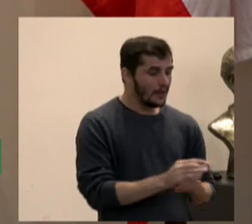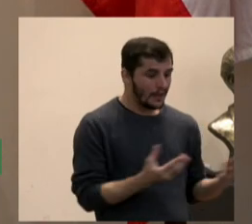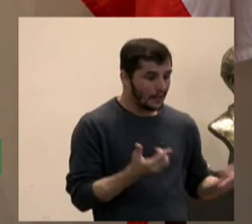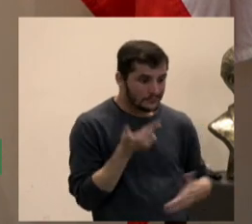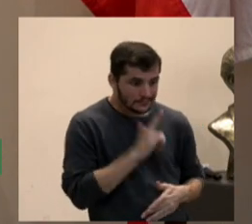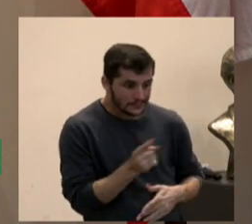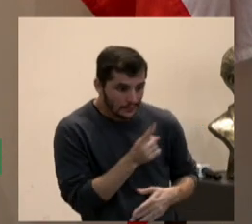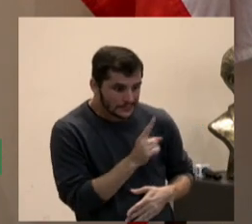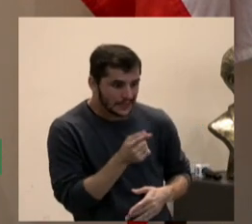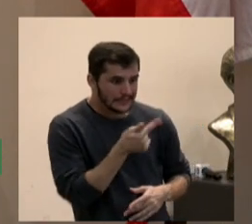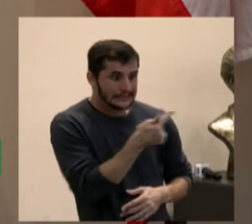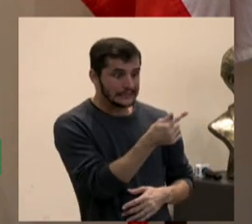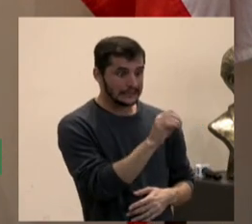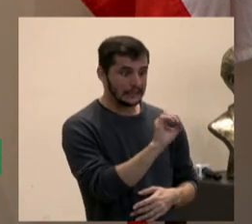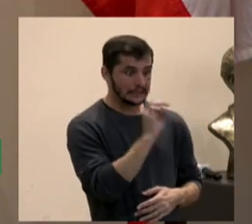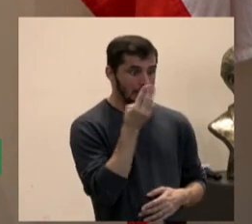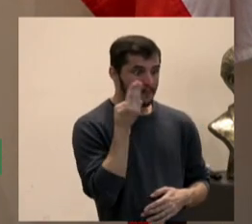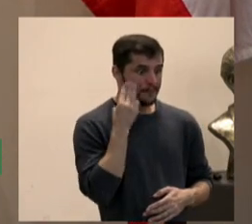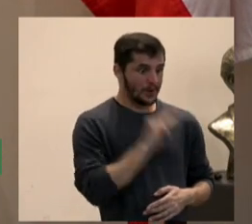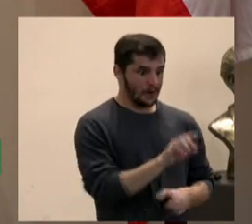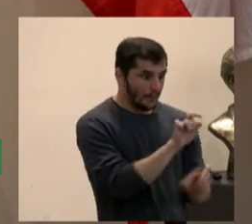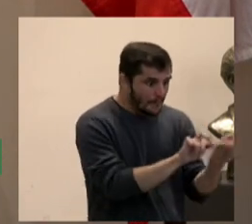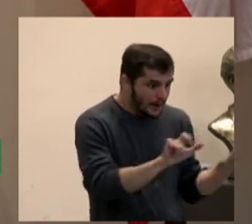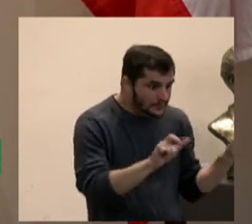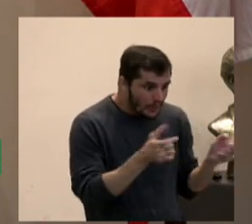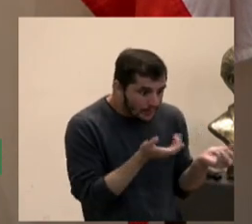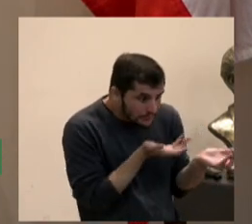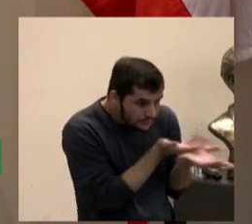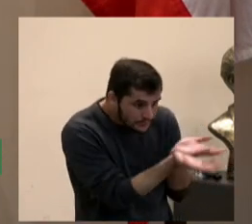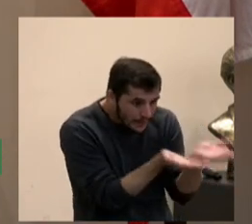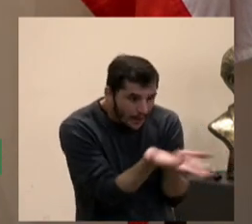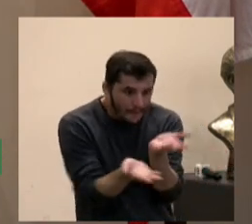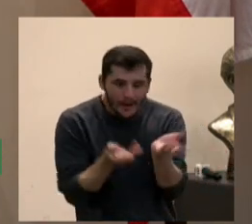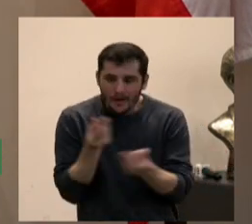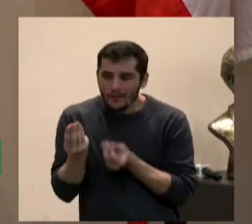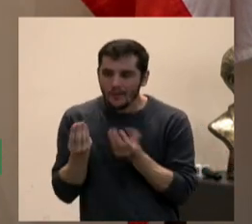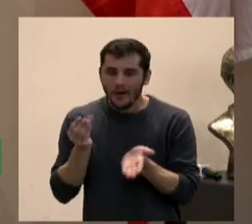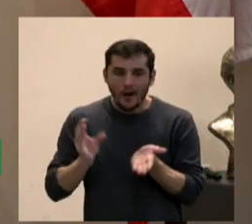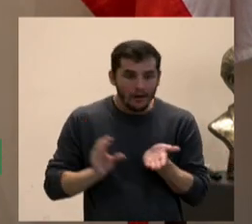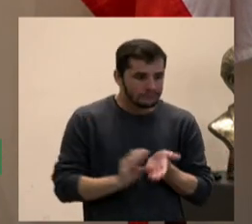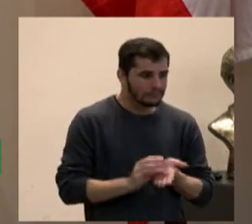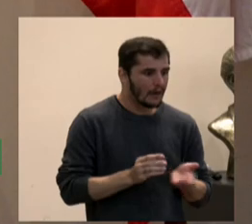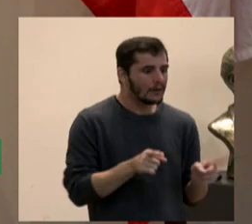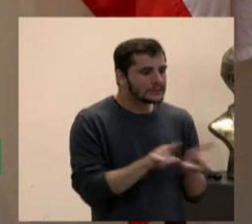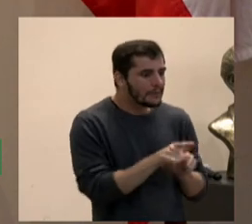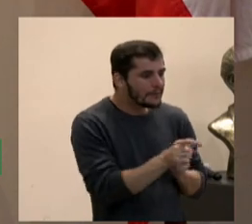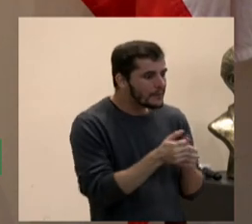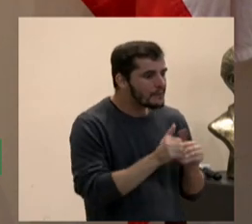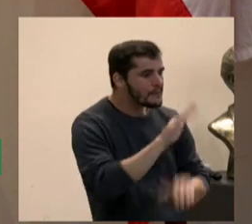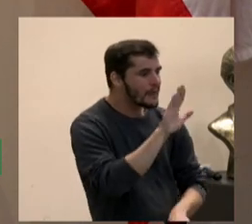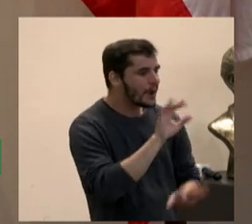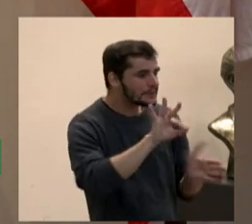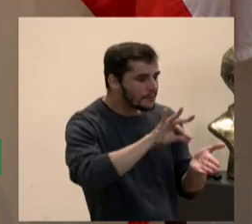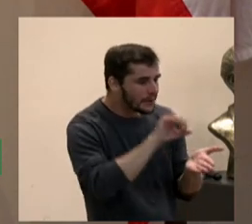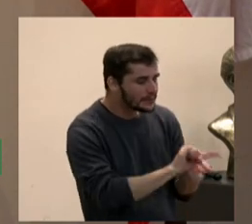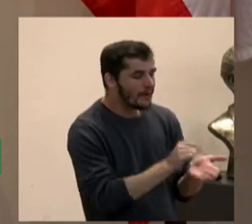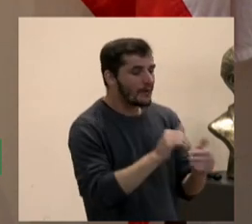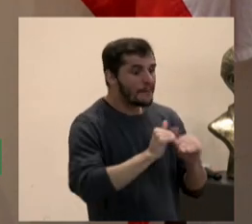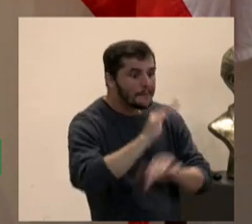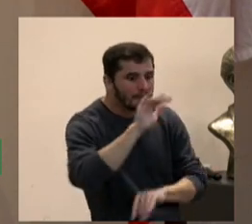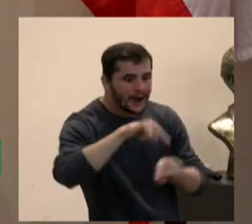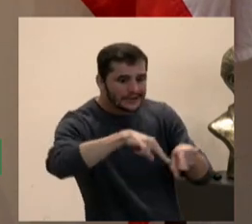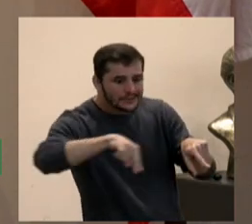atender 70 milhões de pessoas para aumentar a matrícula, mais turma, mais professora, né,